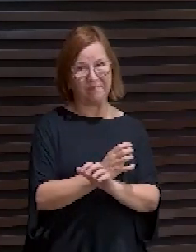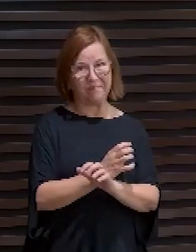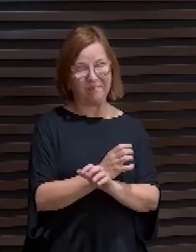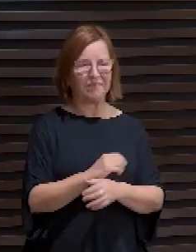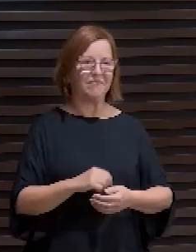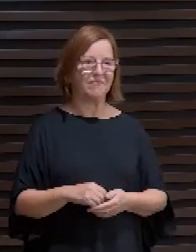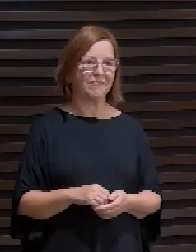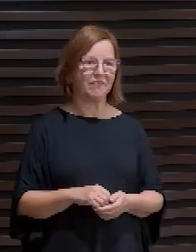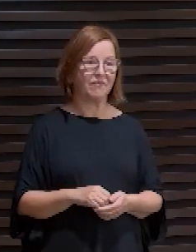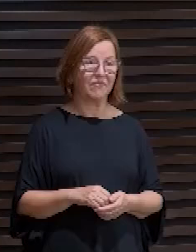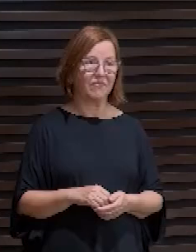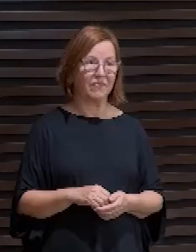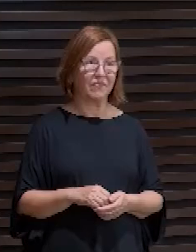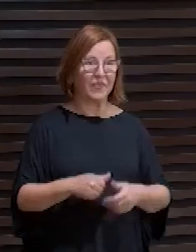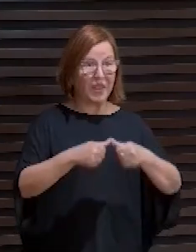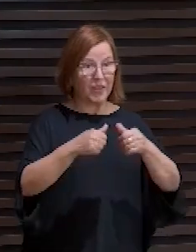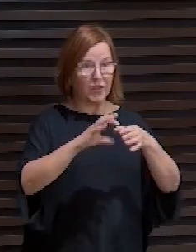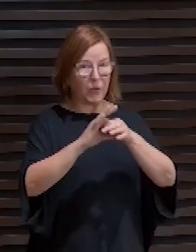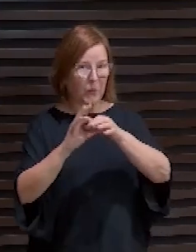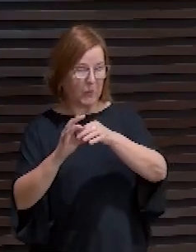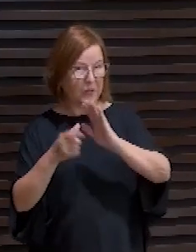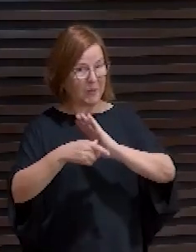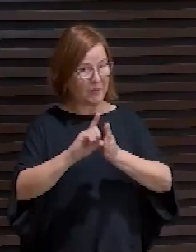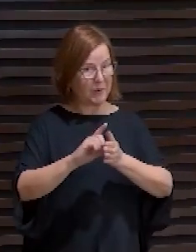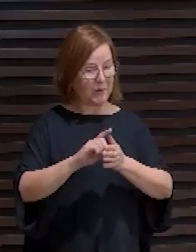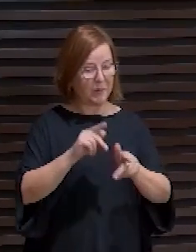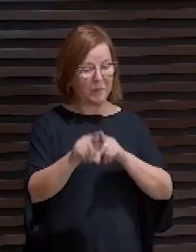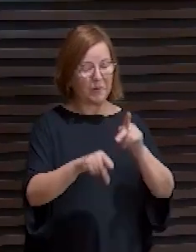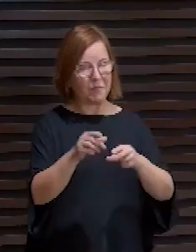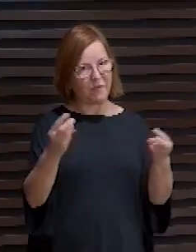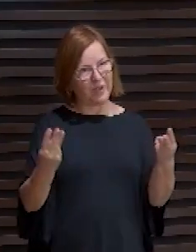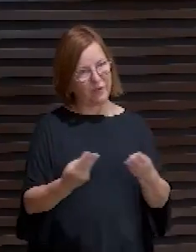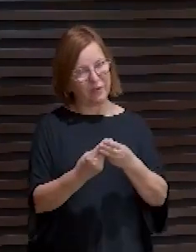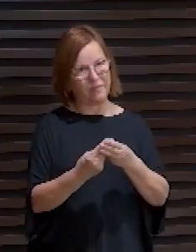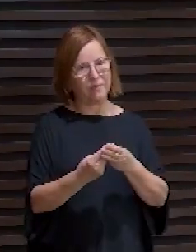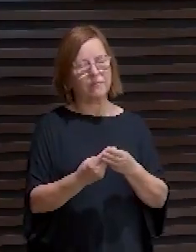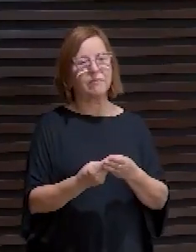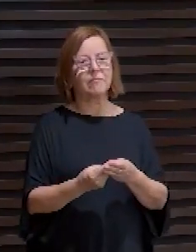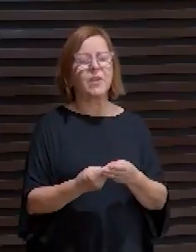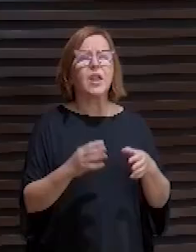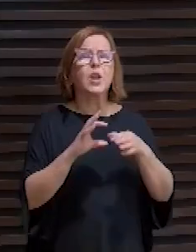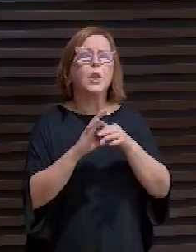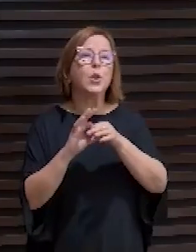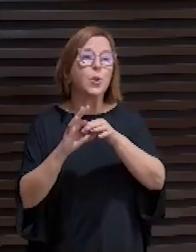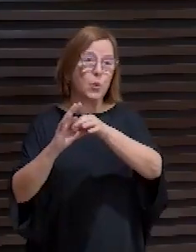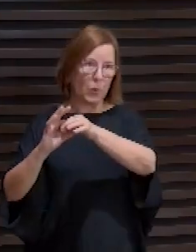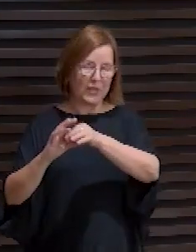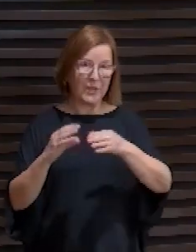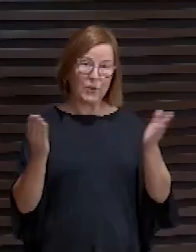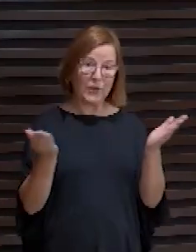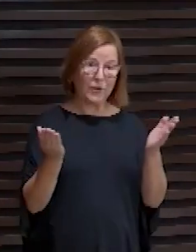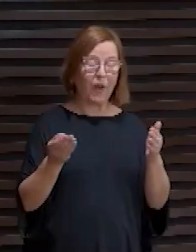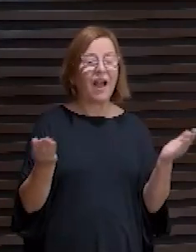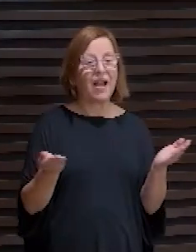Esse era o contexto anterior dos judeus. Qual é o contexto atual agora? O contexto atual é que eles são